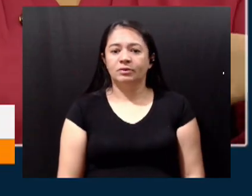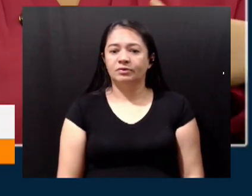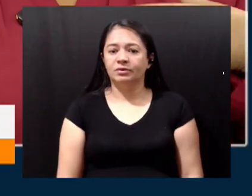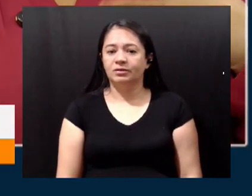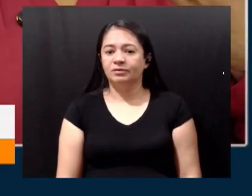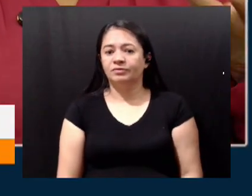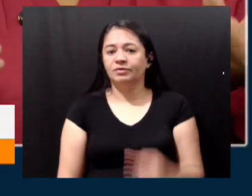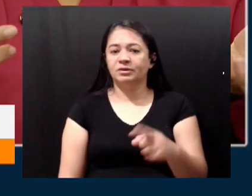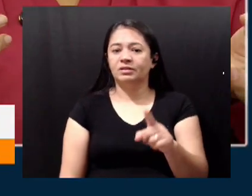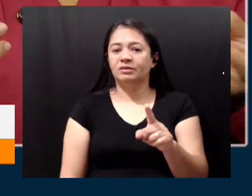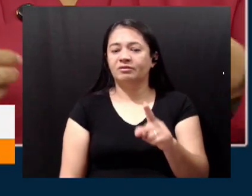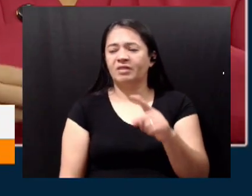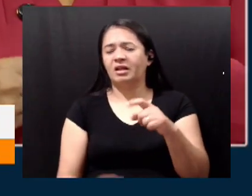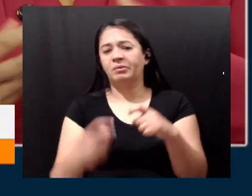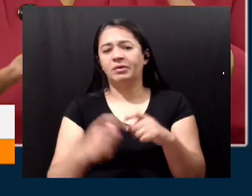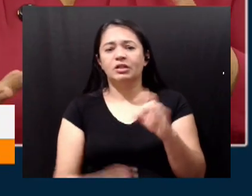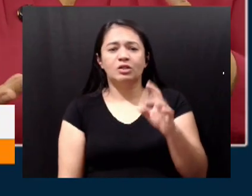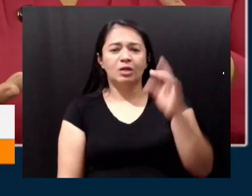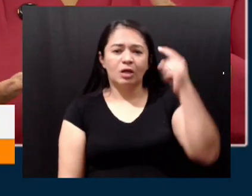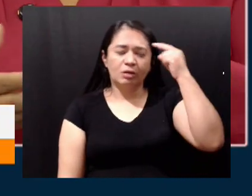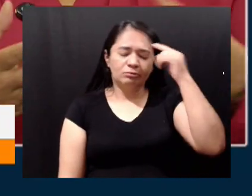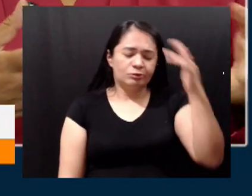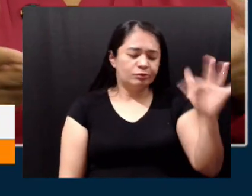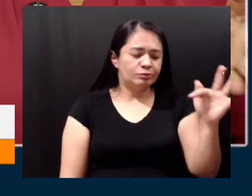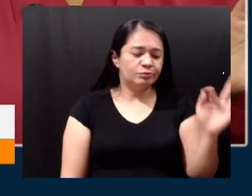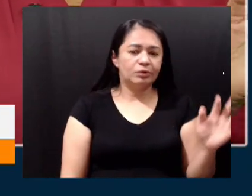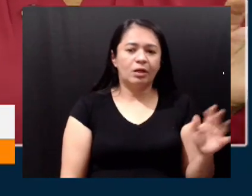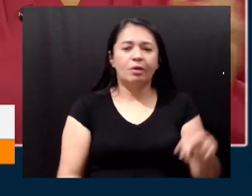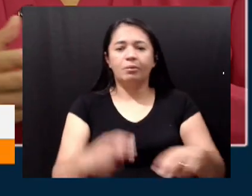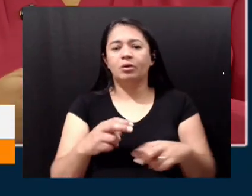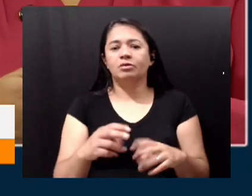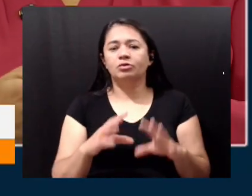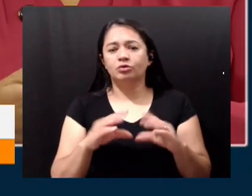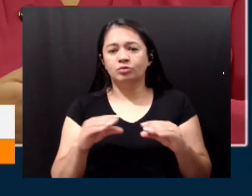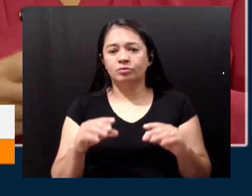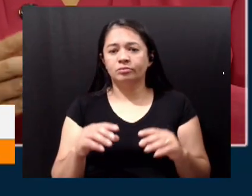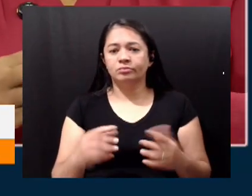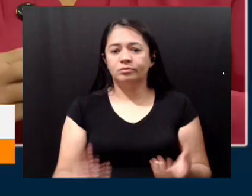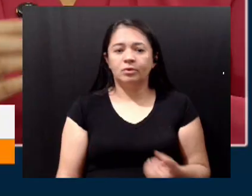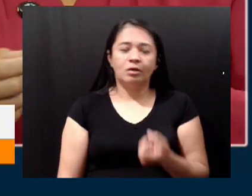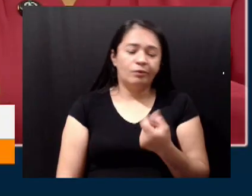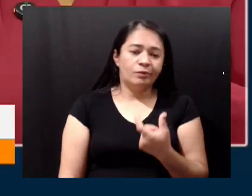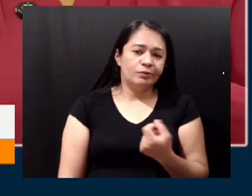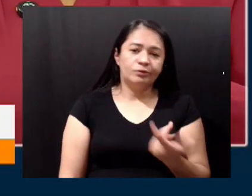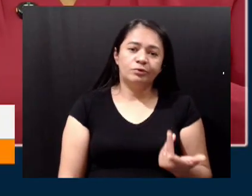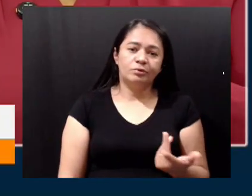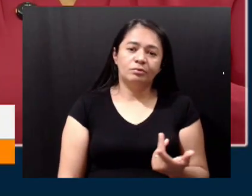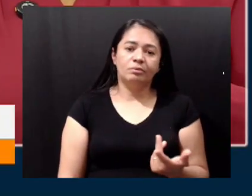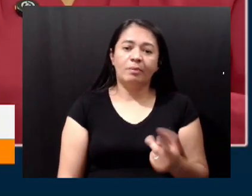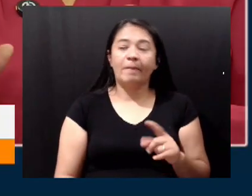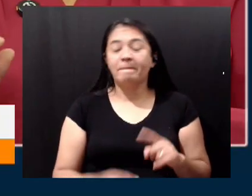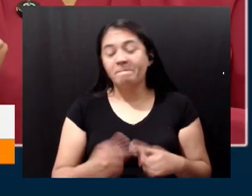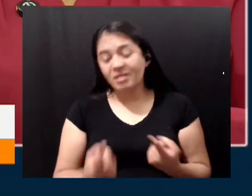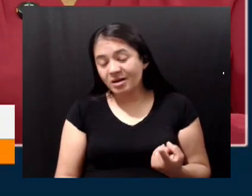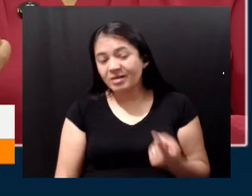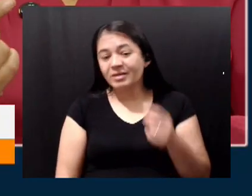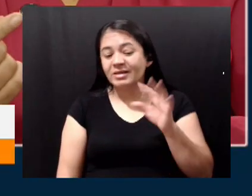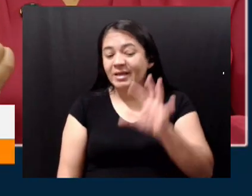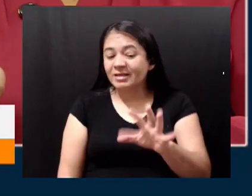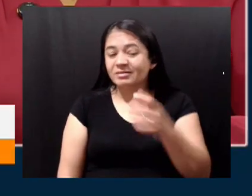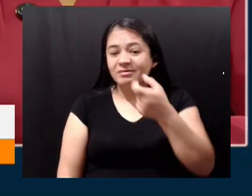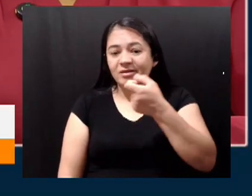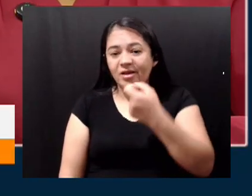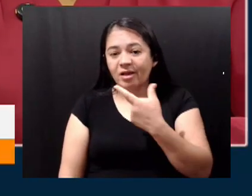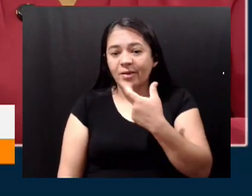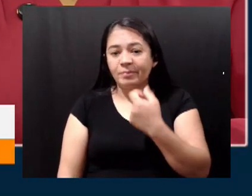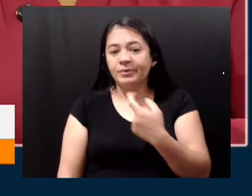que é só por conta de um mal-estar. Não, você vai tomar lá um remedinho. Só que esse remedinho ele tem que ser tomado só